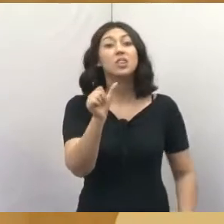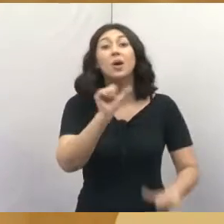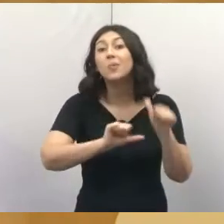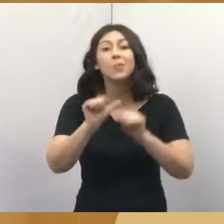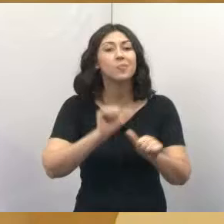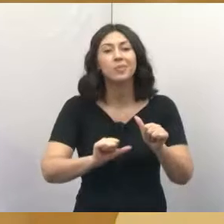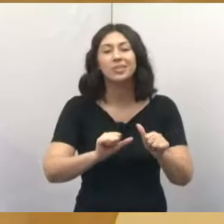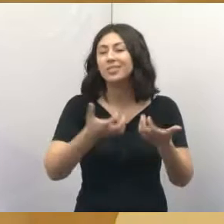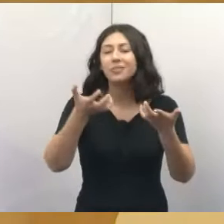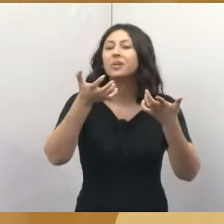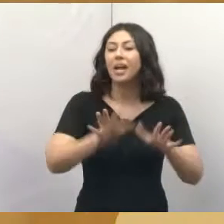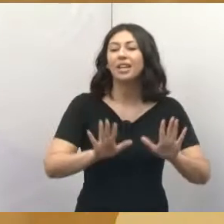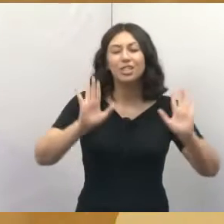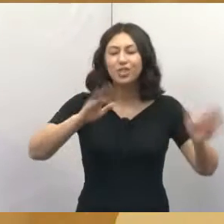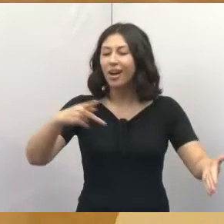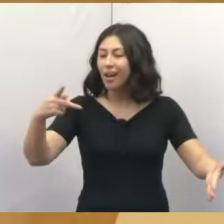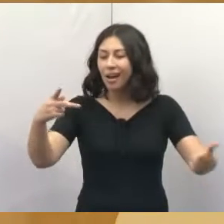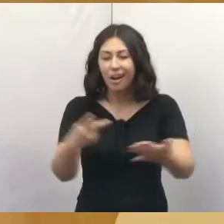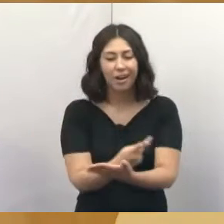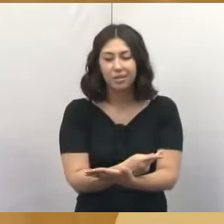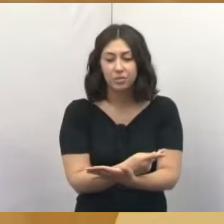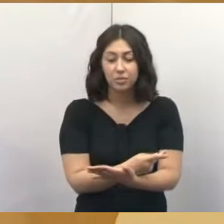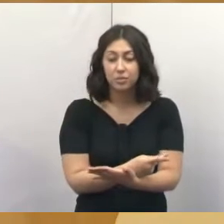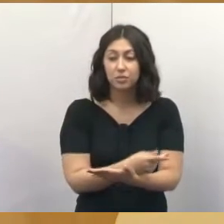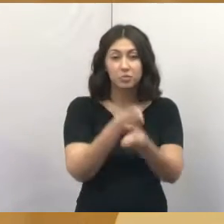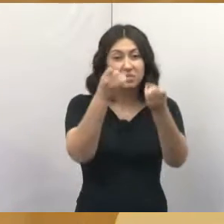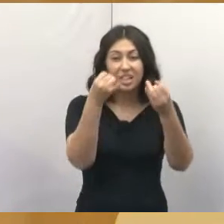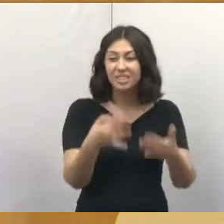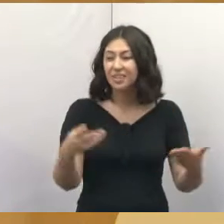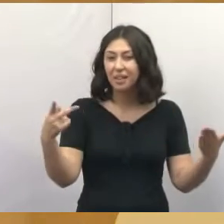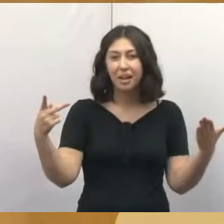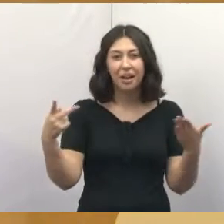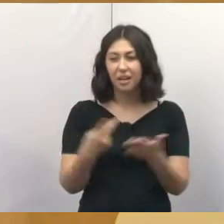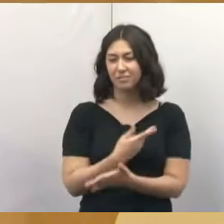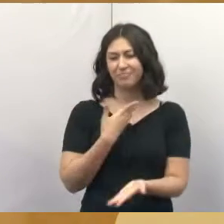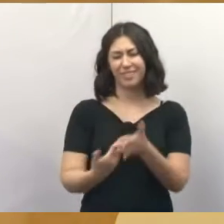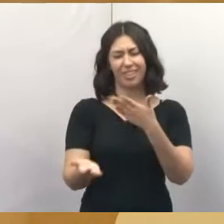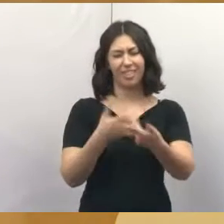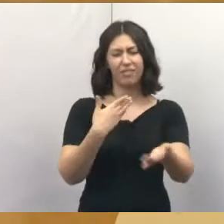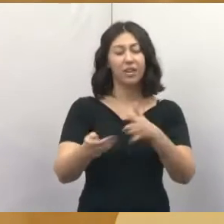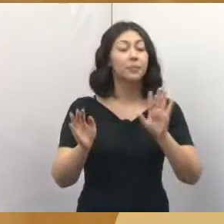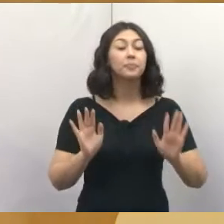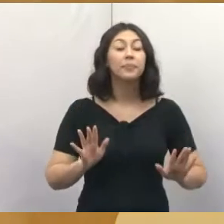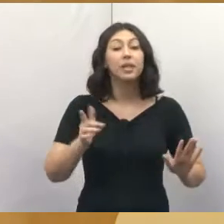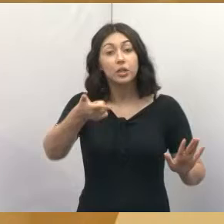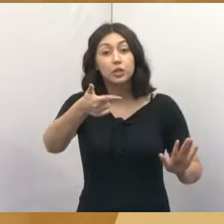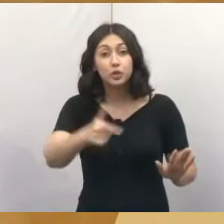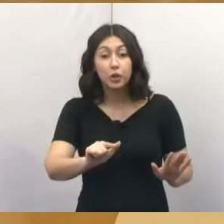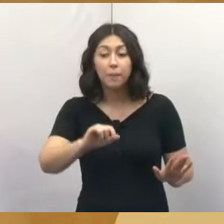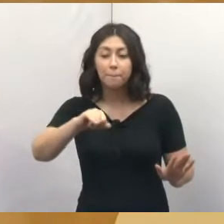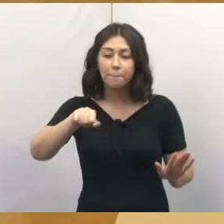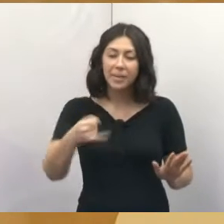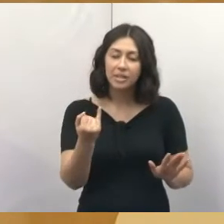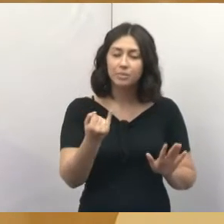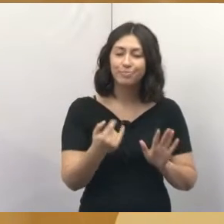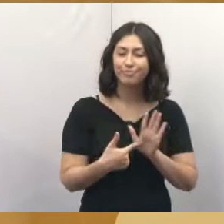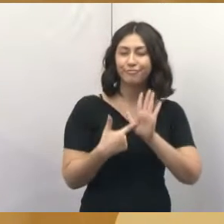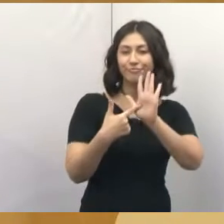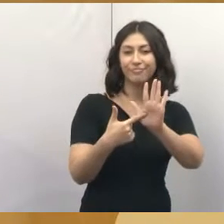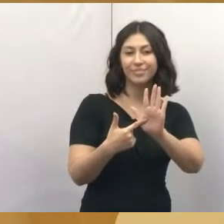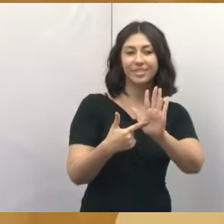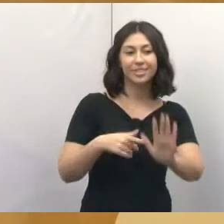mudança. Então já está errado aqui essa justificativa que não tem nada a ver. Mais uma vez, aproveitando para dar